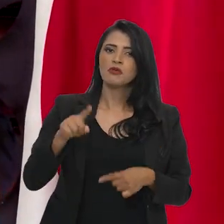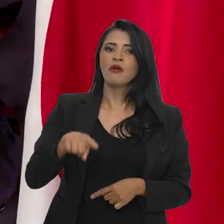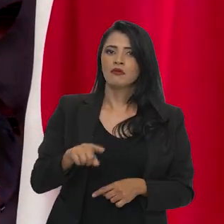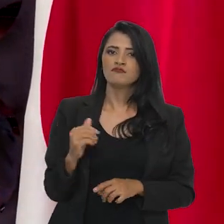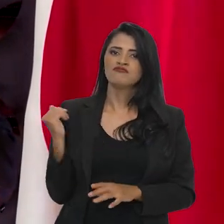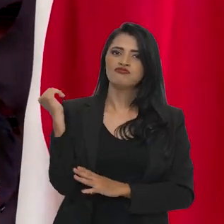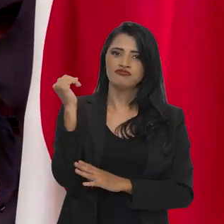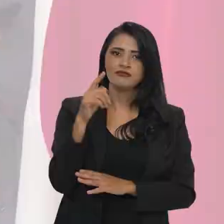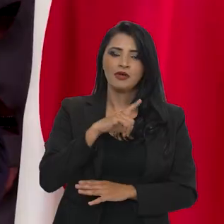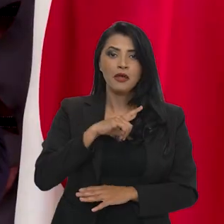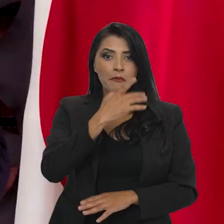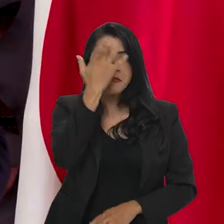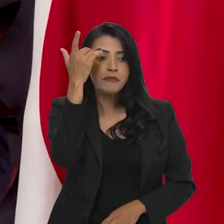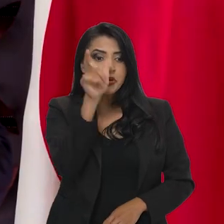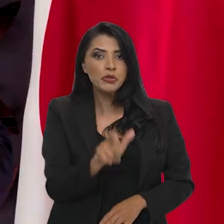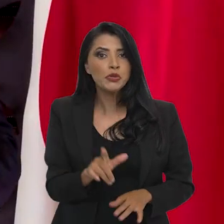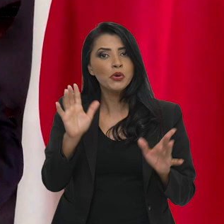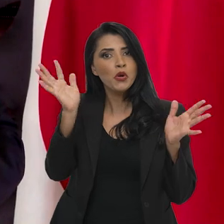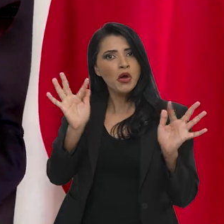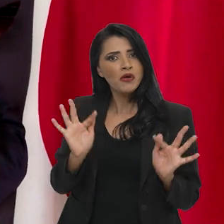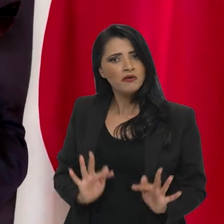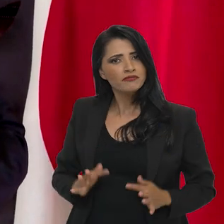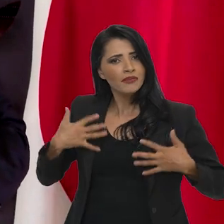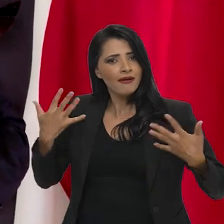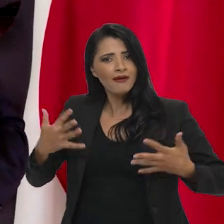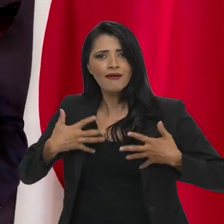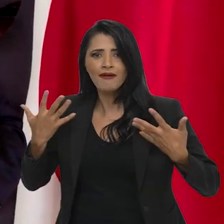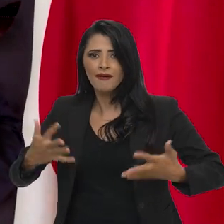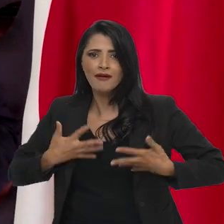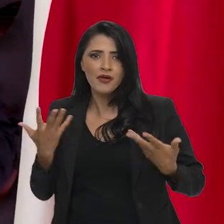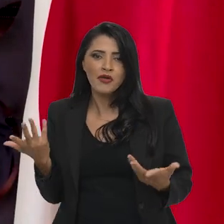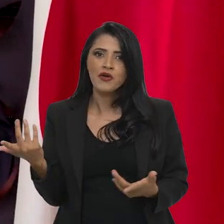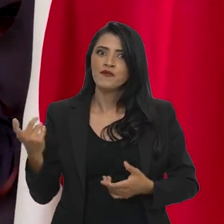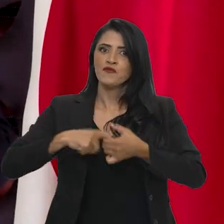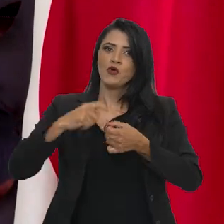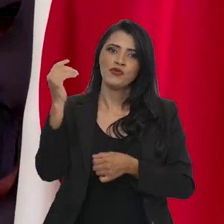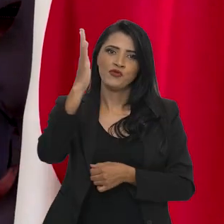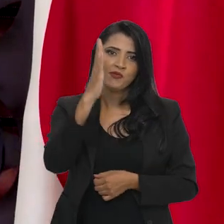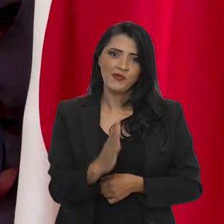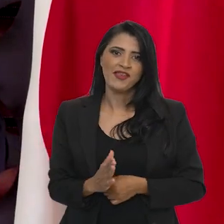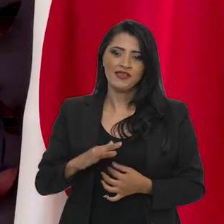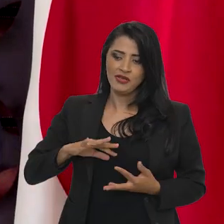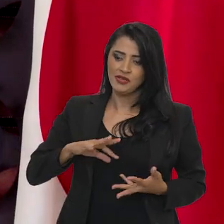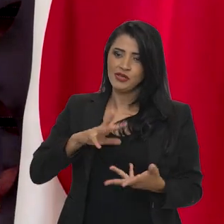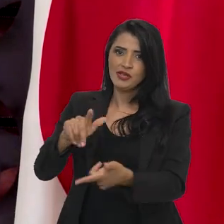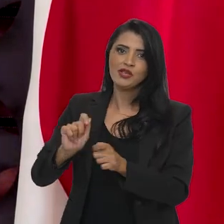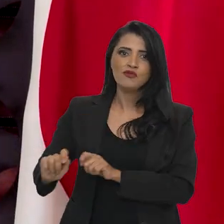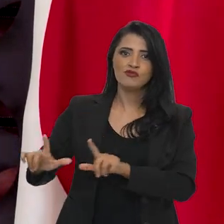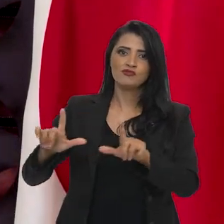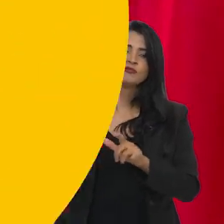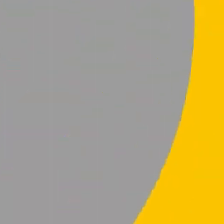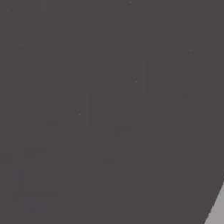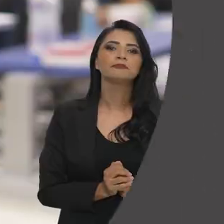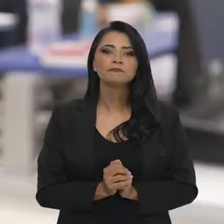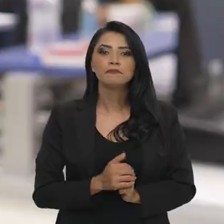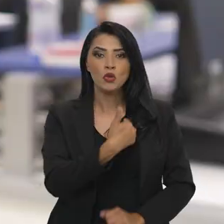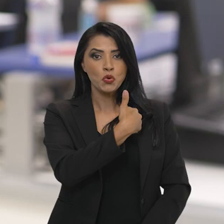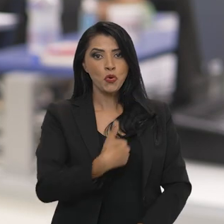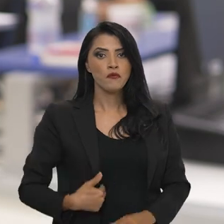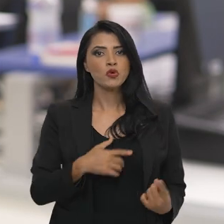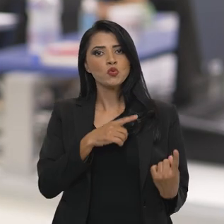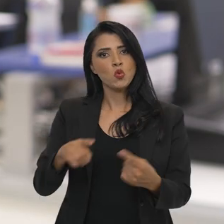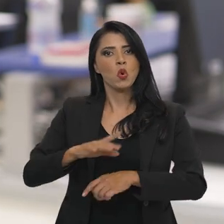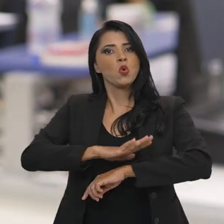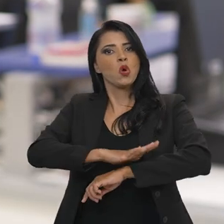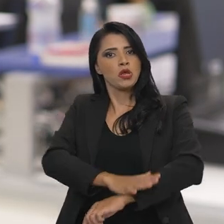área política é muito grande. As pessoas estão muito felizes e alegres com a volta do Brasil ao cenário internacional.